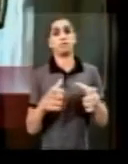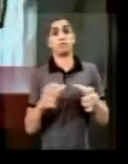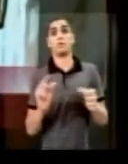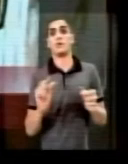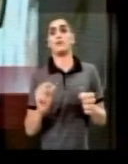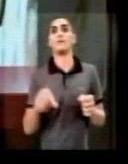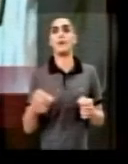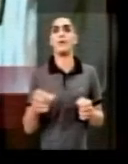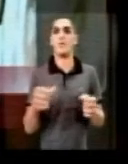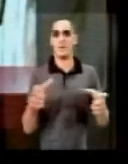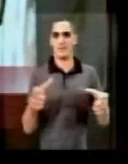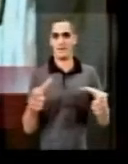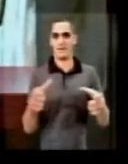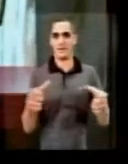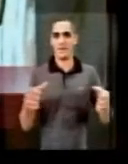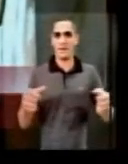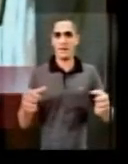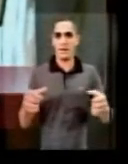fase laranja.